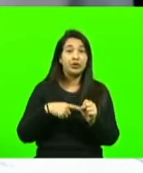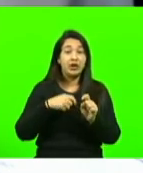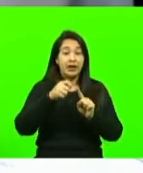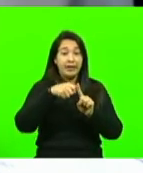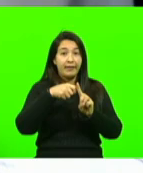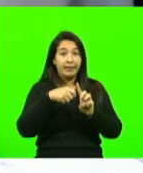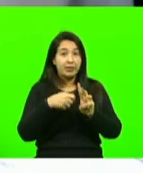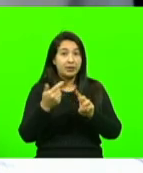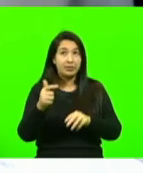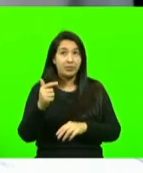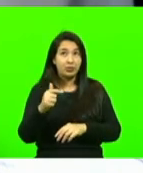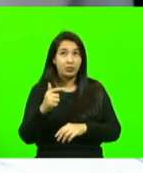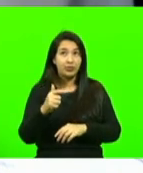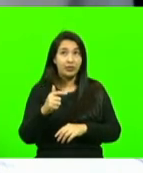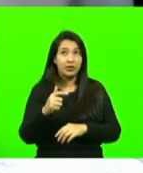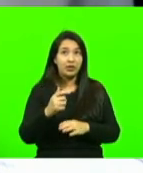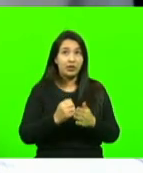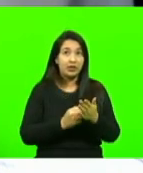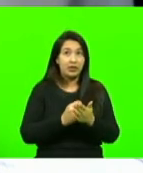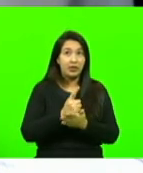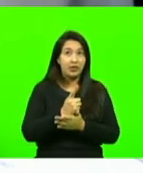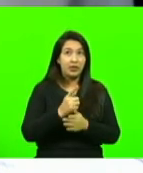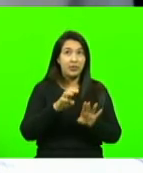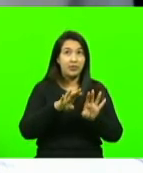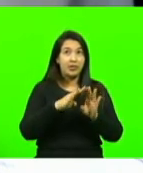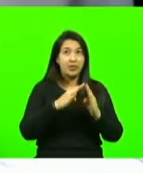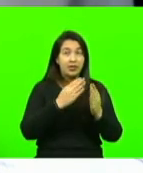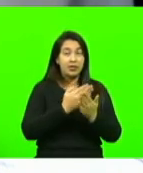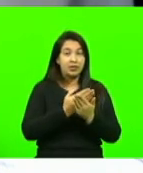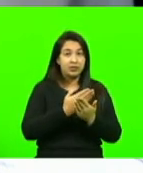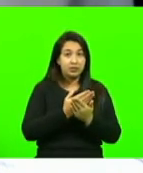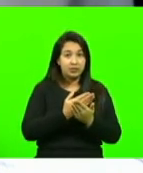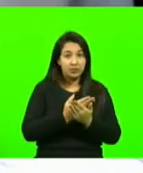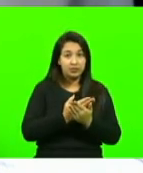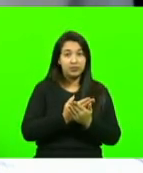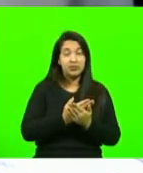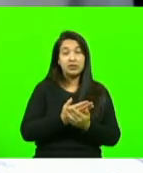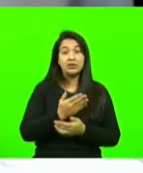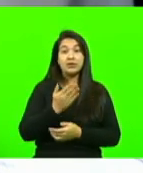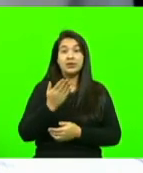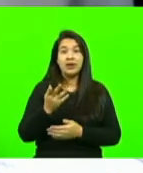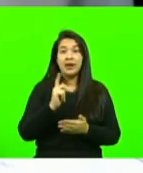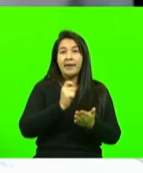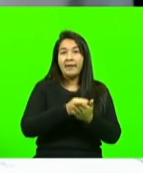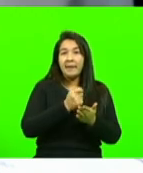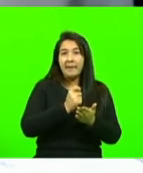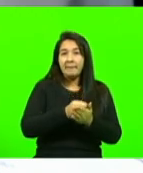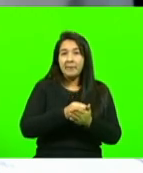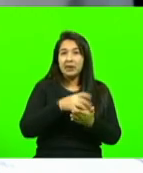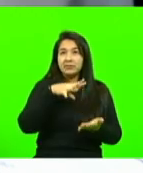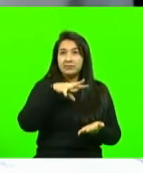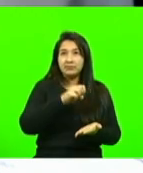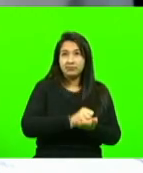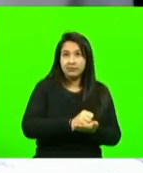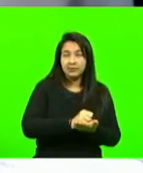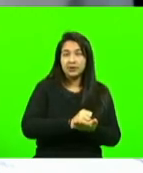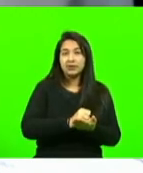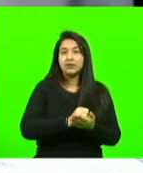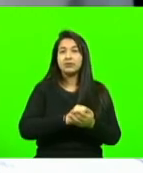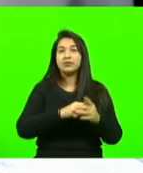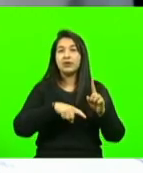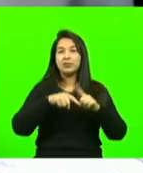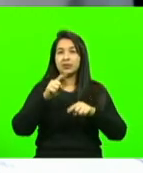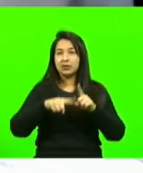como vier aqui se todas as escolas geridas por essa as pessoas passam a pagar a taxa de matrícula e taxa de material